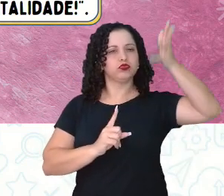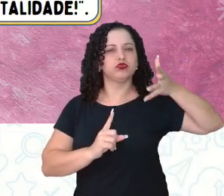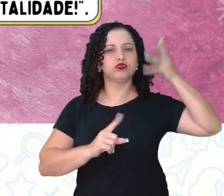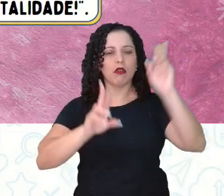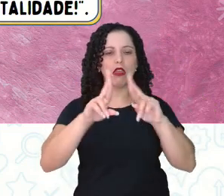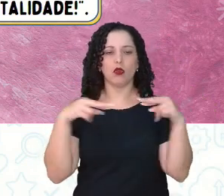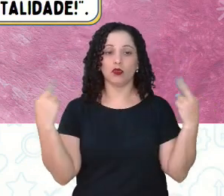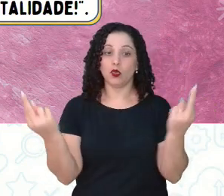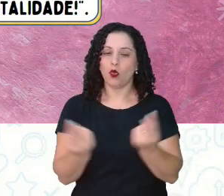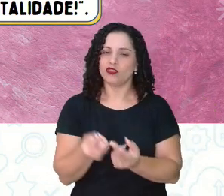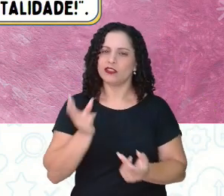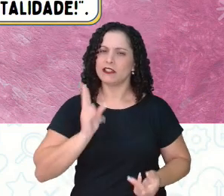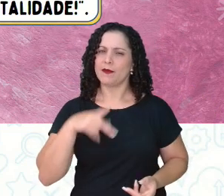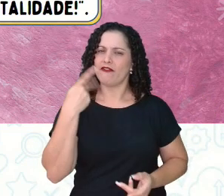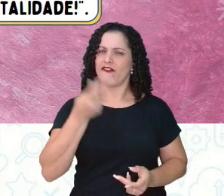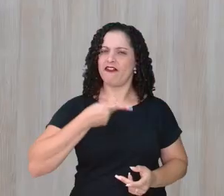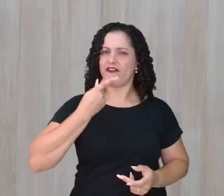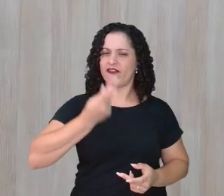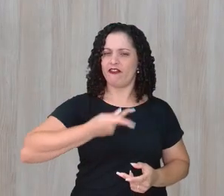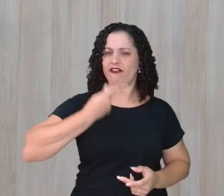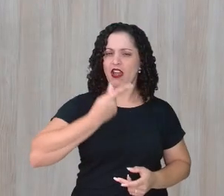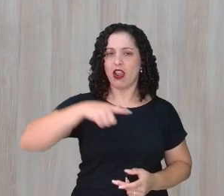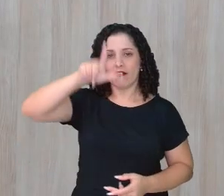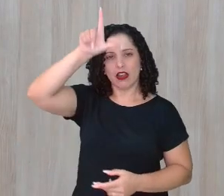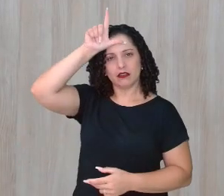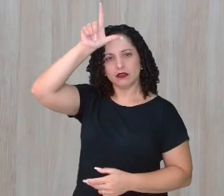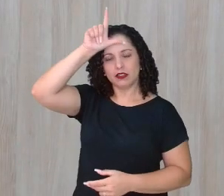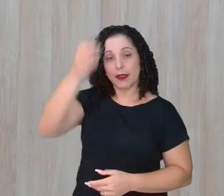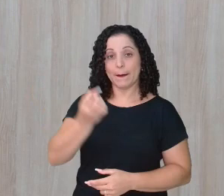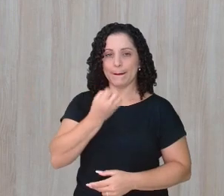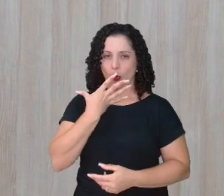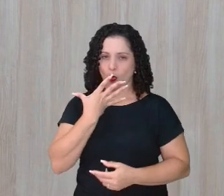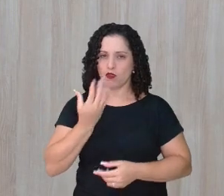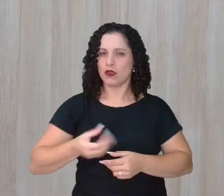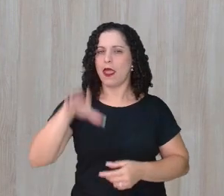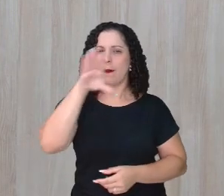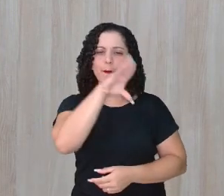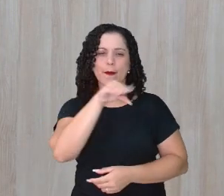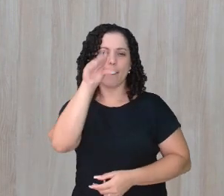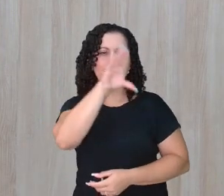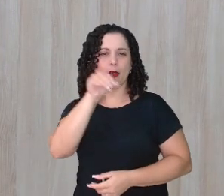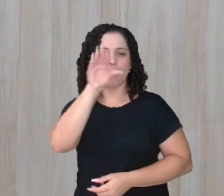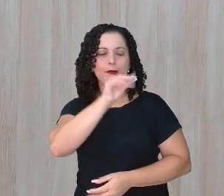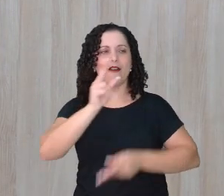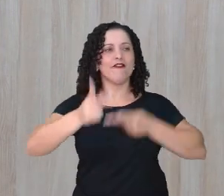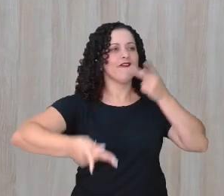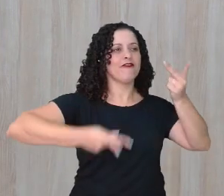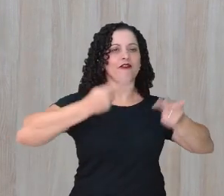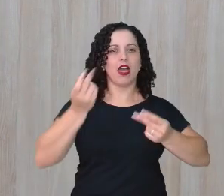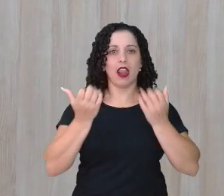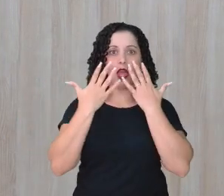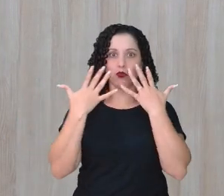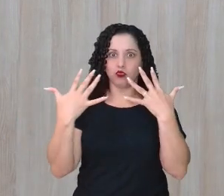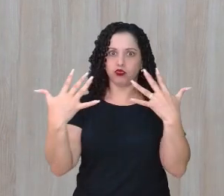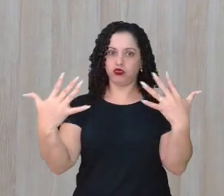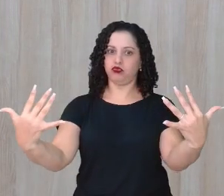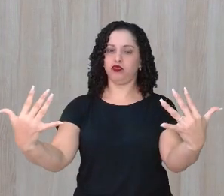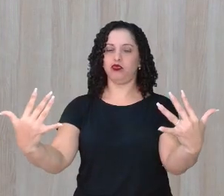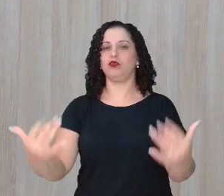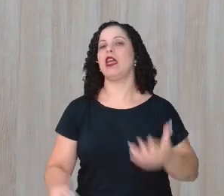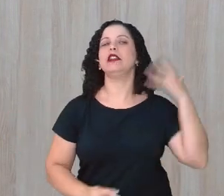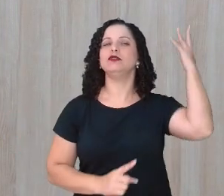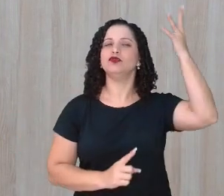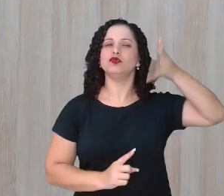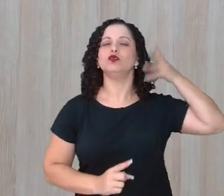que eles faziam, ele assumia ali a liderança. Ele era muito bom nessa coisa de falar em público, do